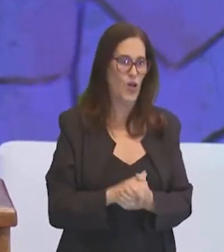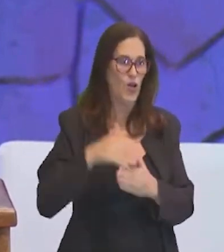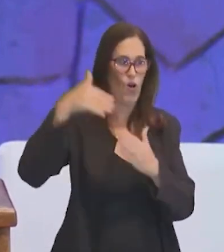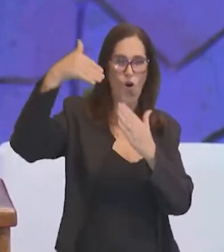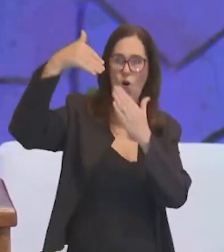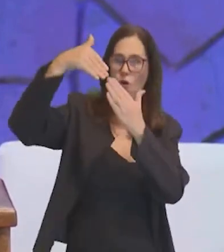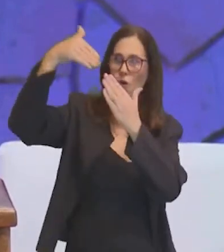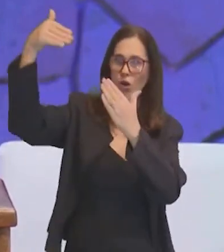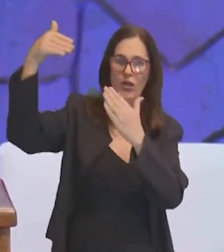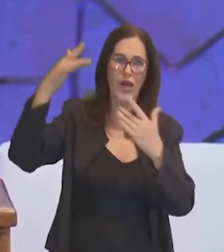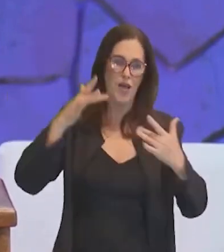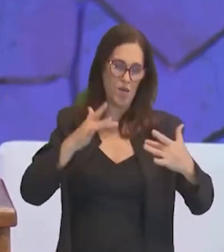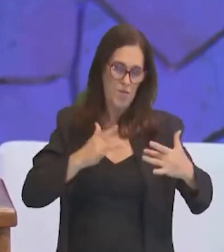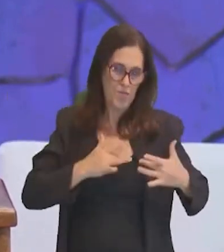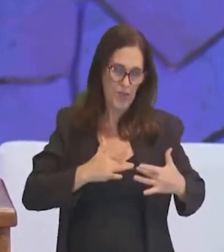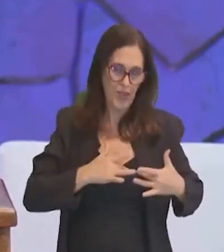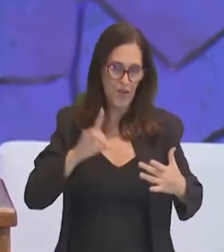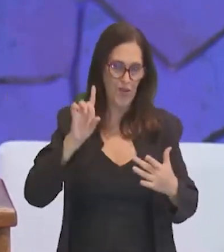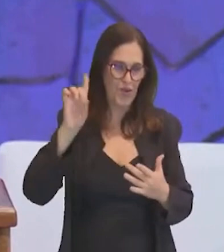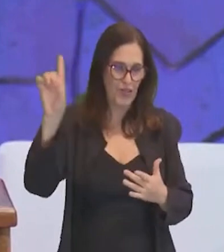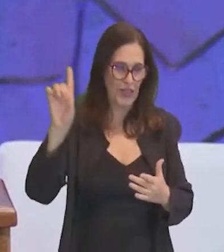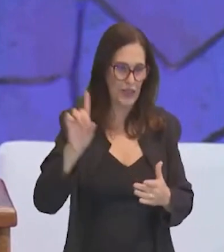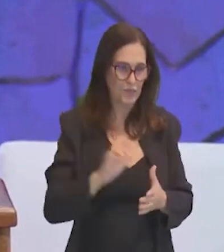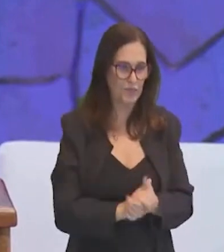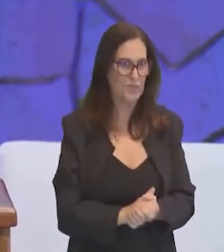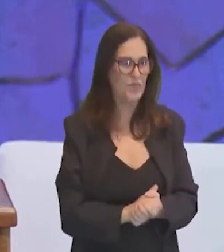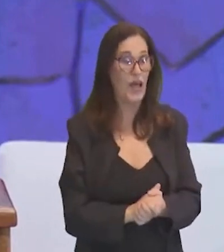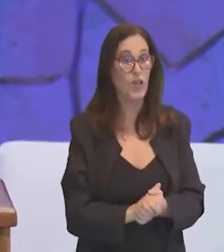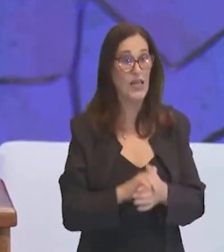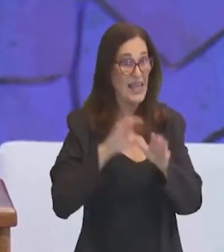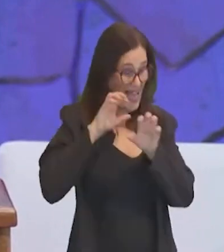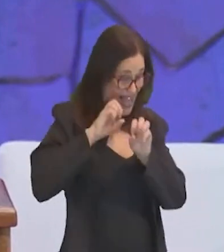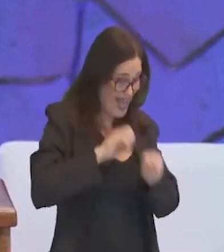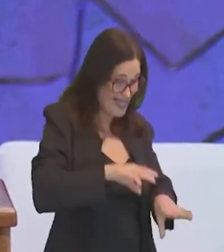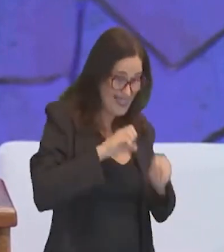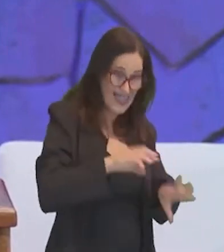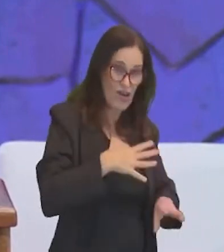nós tentamos fazer isso dentro da nossa casa.